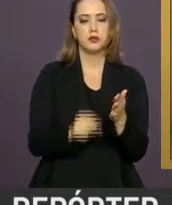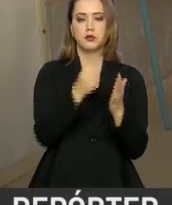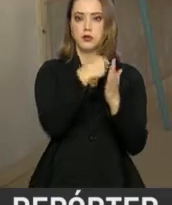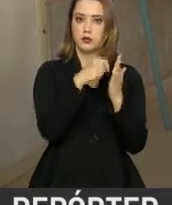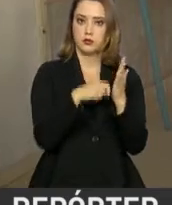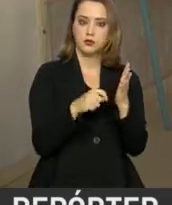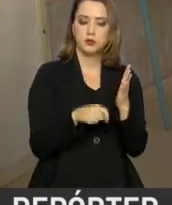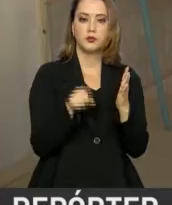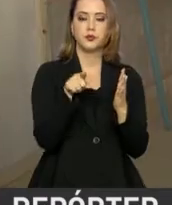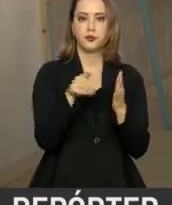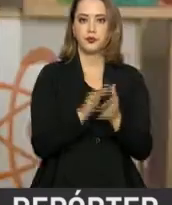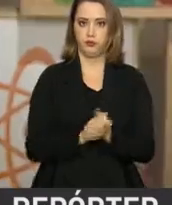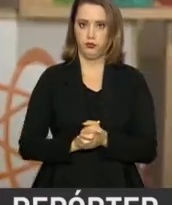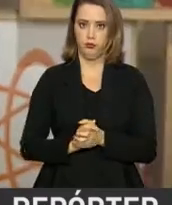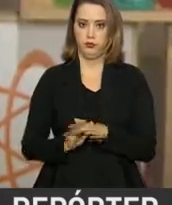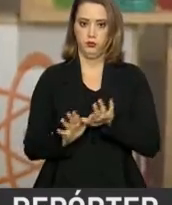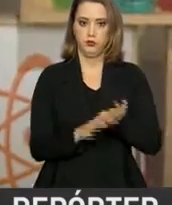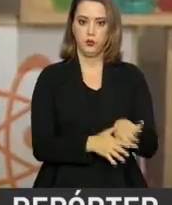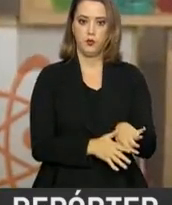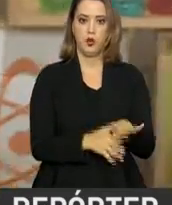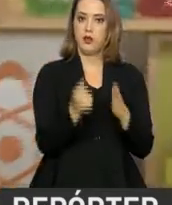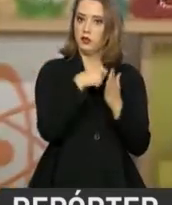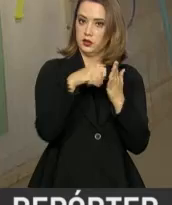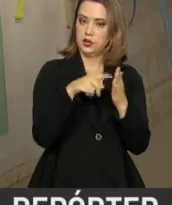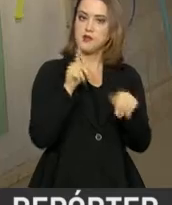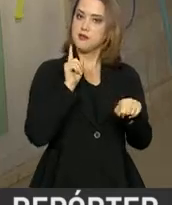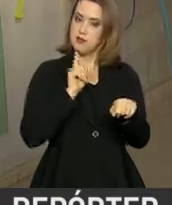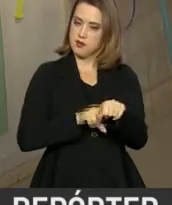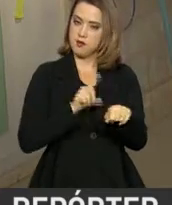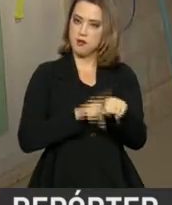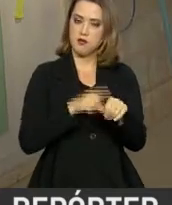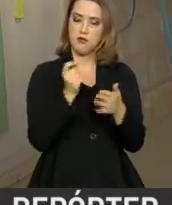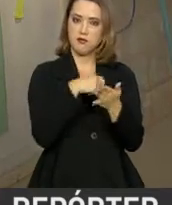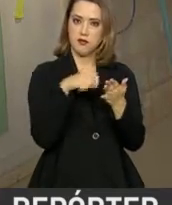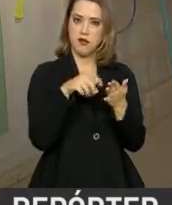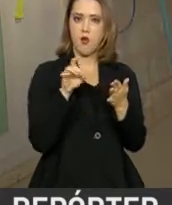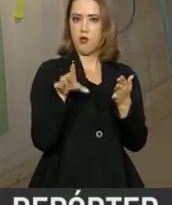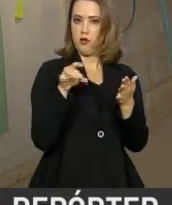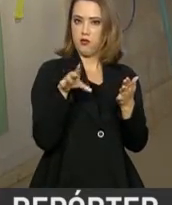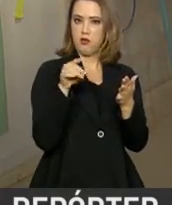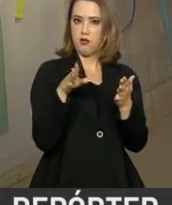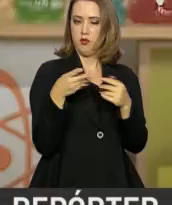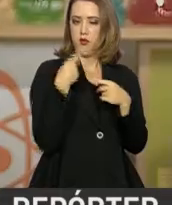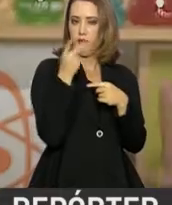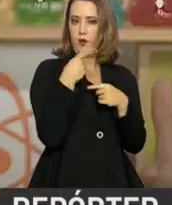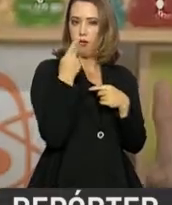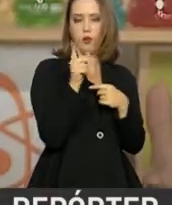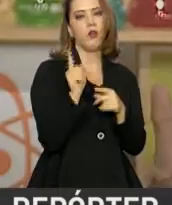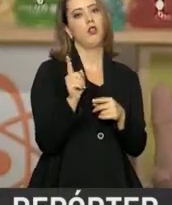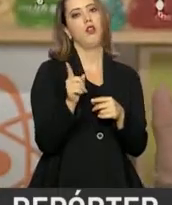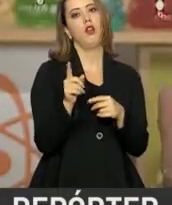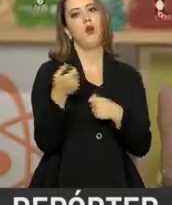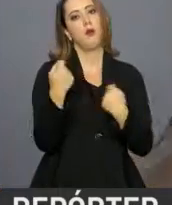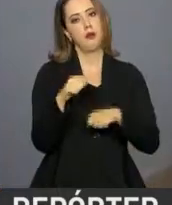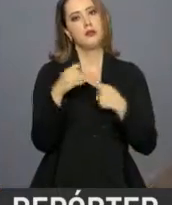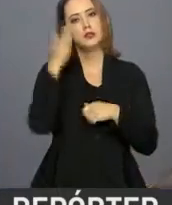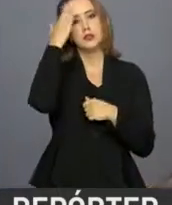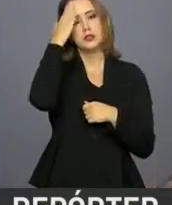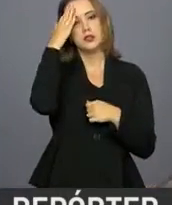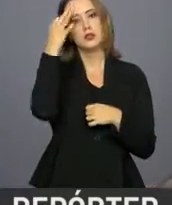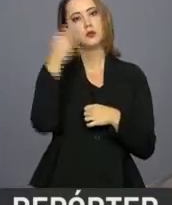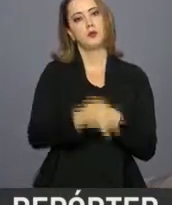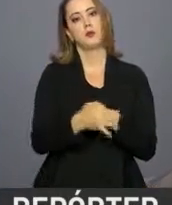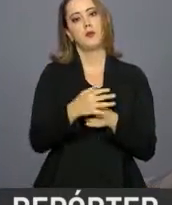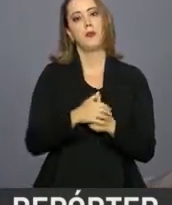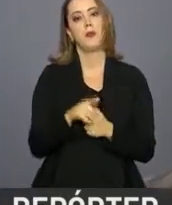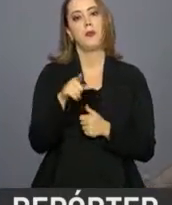redação redação hora de escrever mas não basta expor fatos têm argumentar não é um